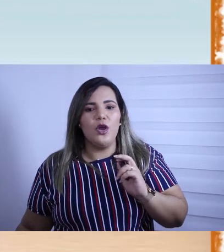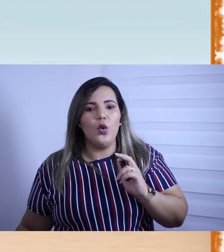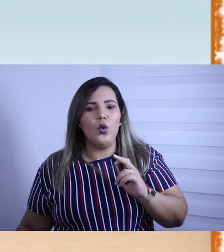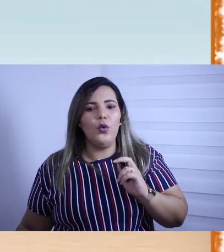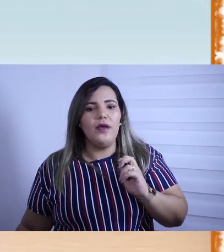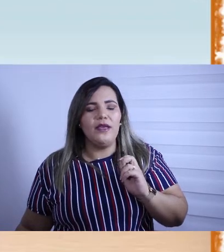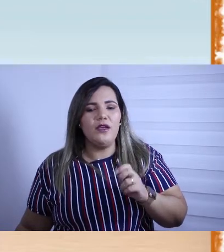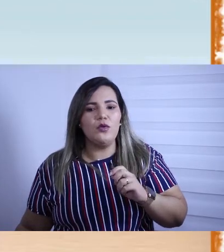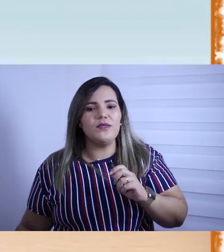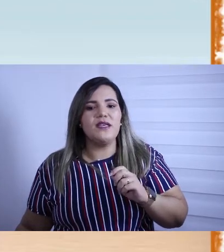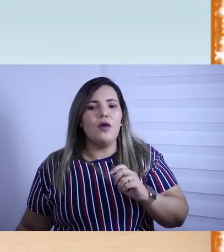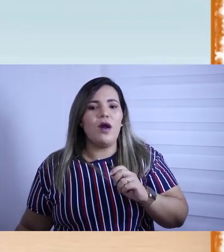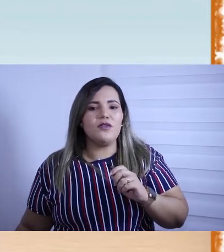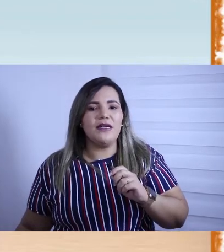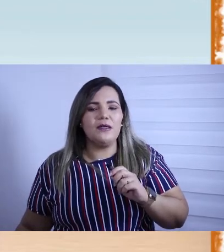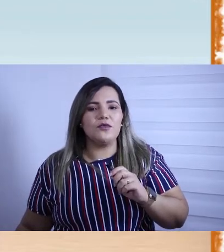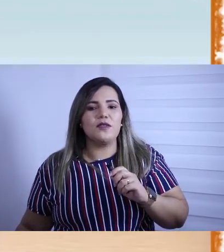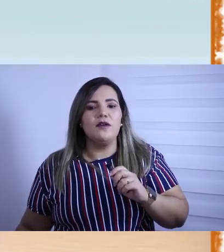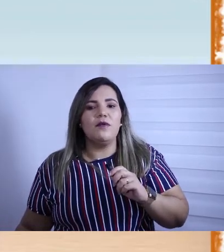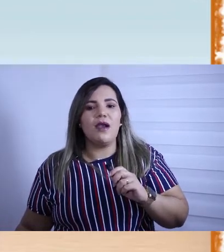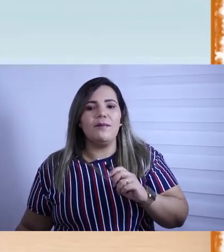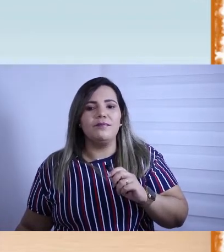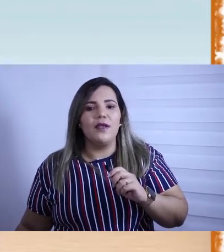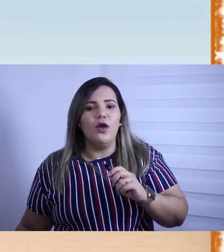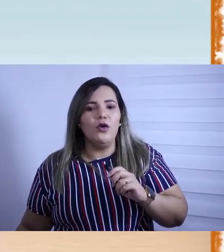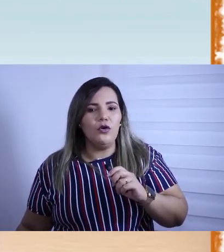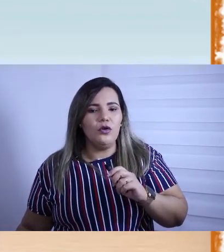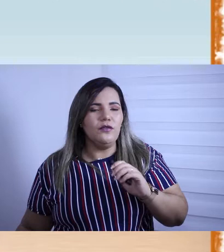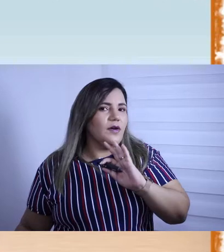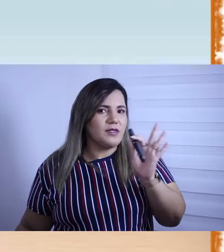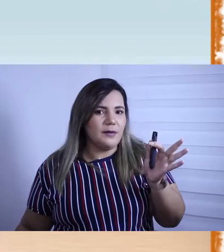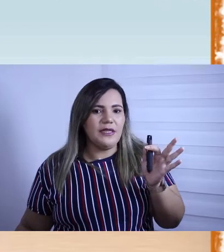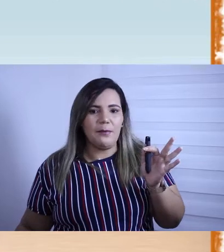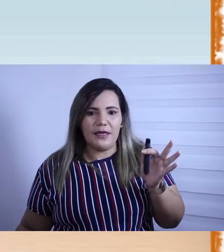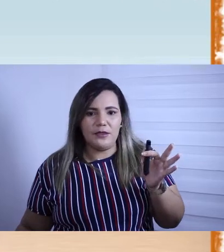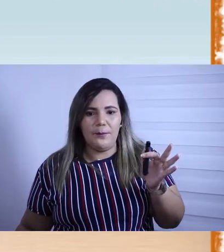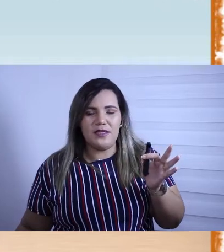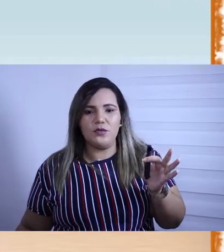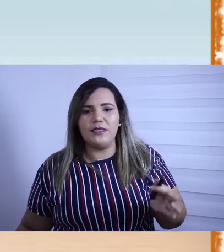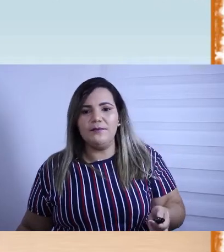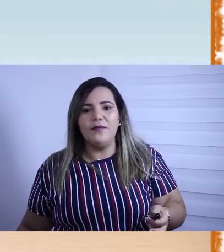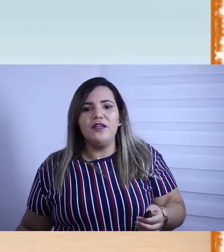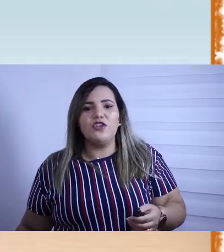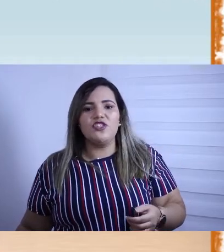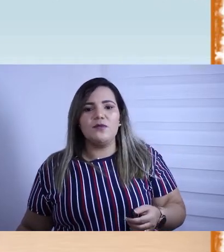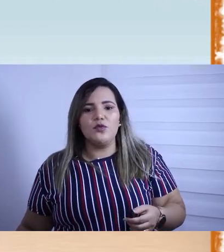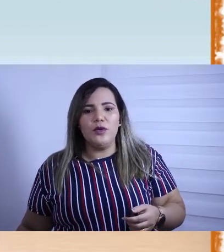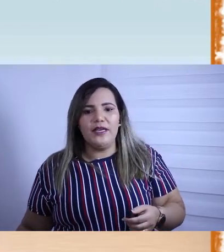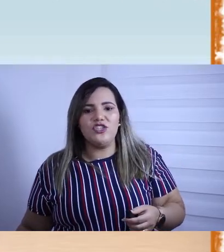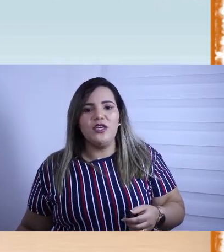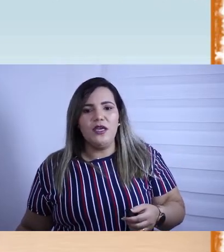west rubi rose pousaremos vamos lá vamos eliminar porque aqui não é pessoa né